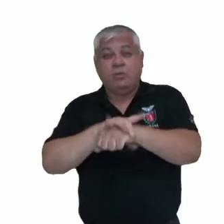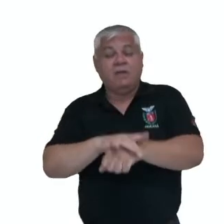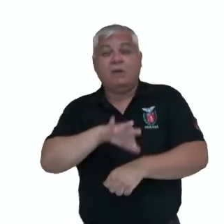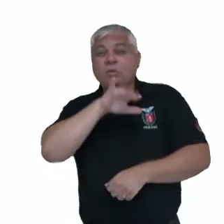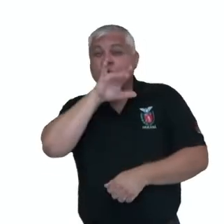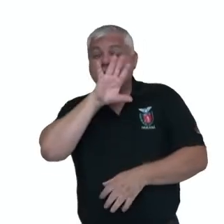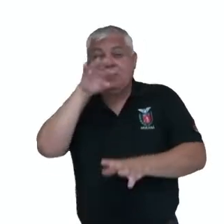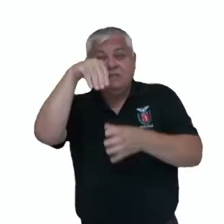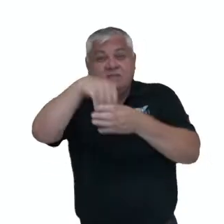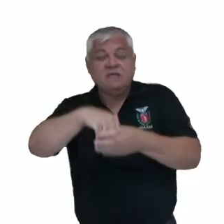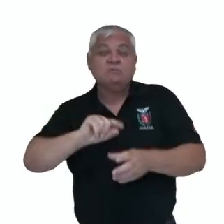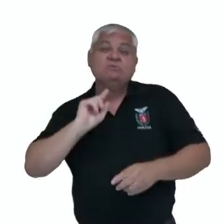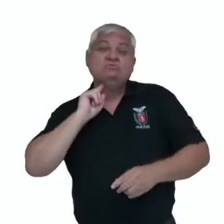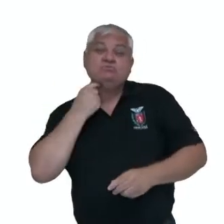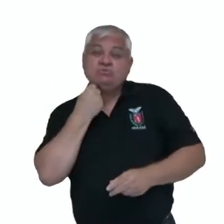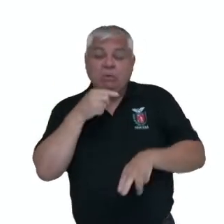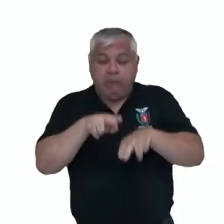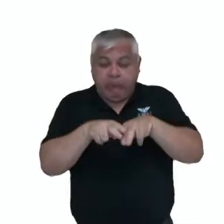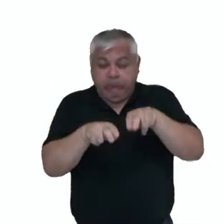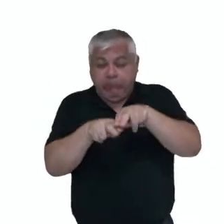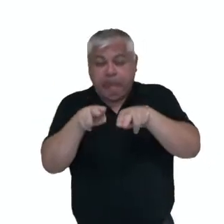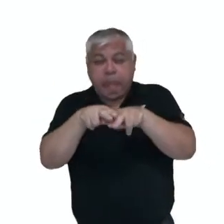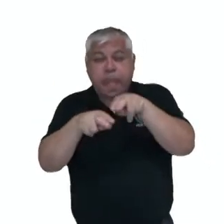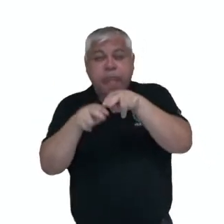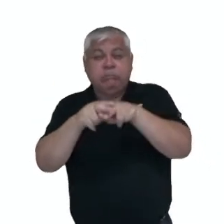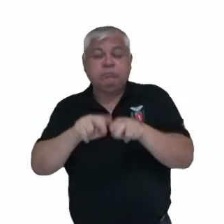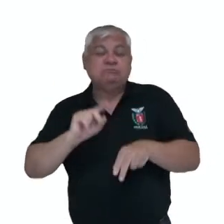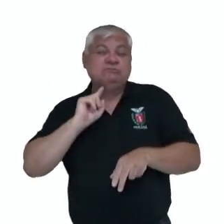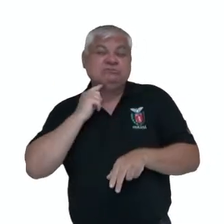eles vinham, amontoadas, sem higiene,